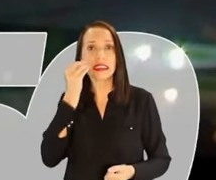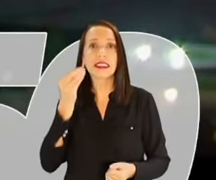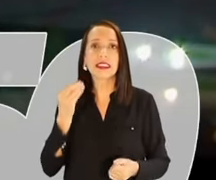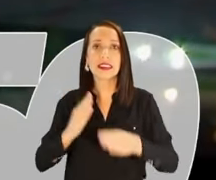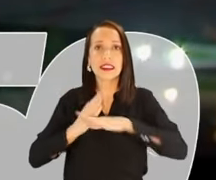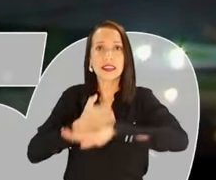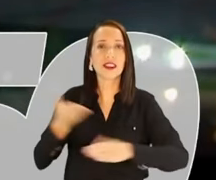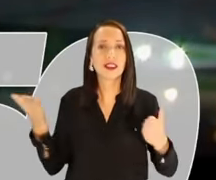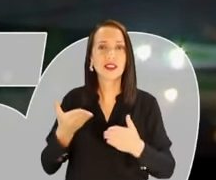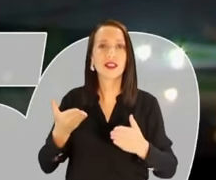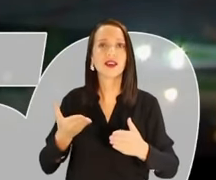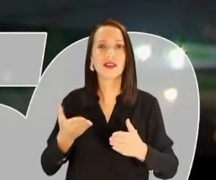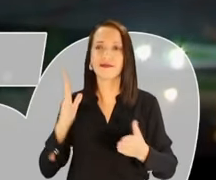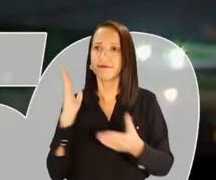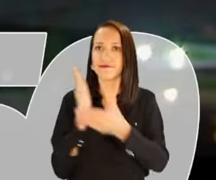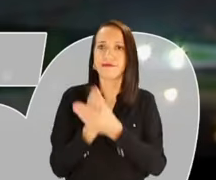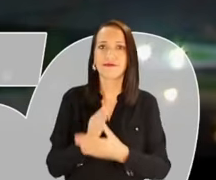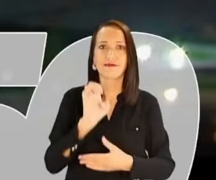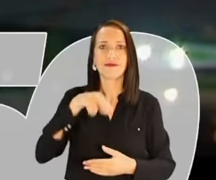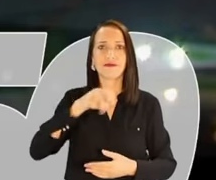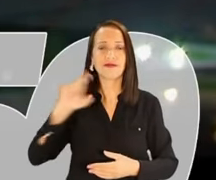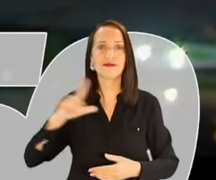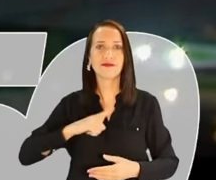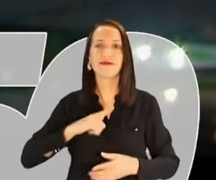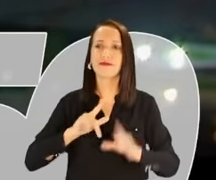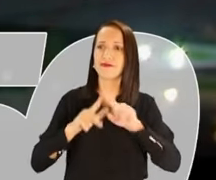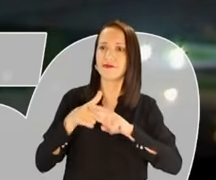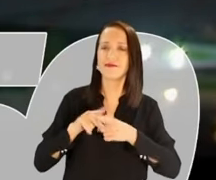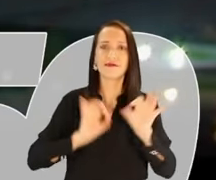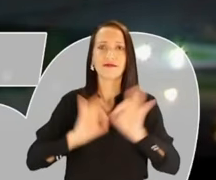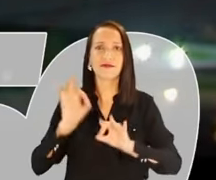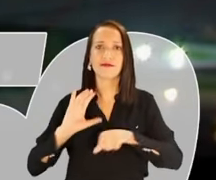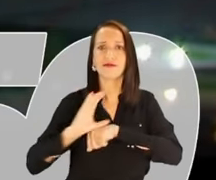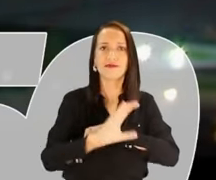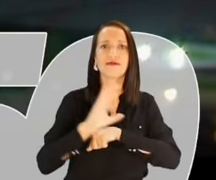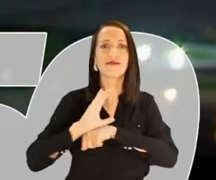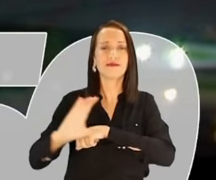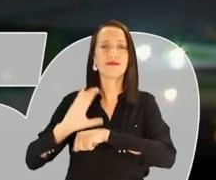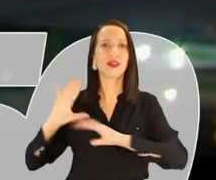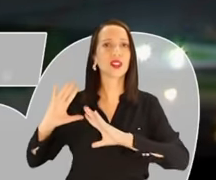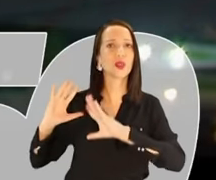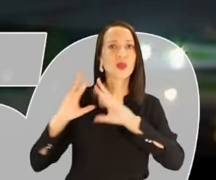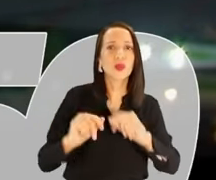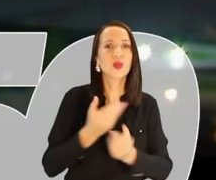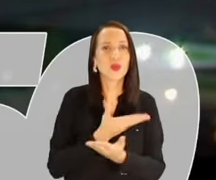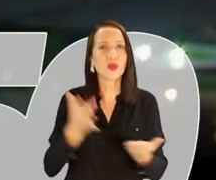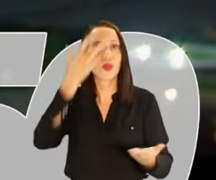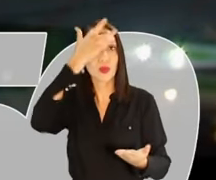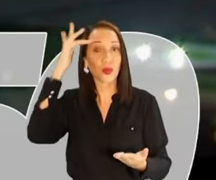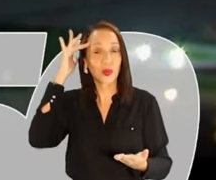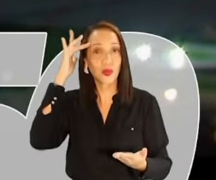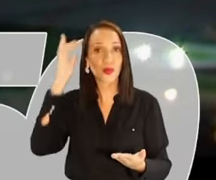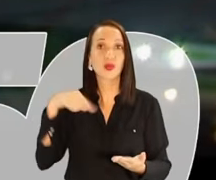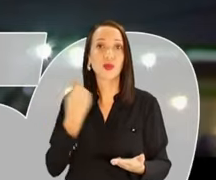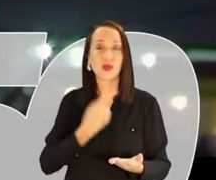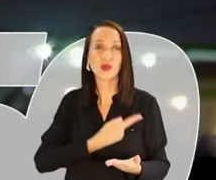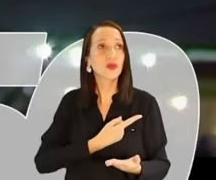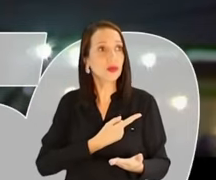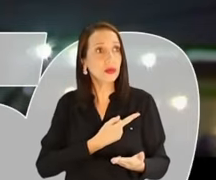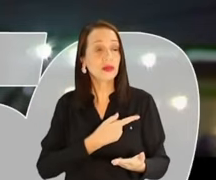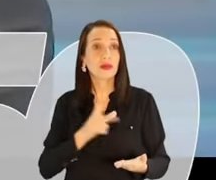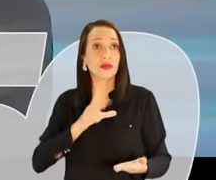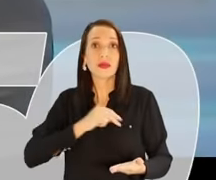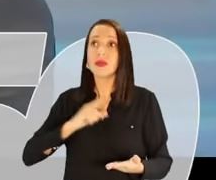entrei hoje com uma ação contra a Enel por reparação e indenização de danos para todas essas pessoas. Não, o